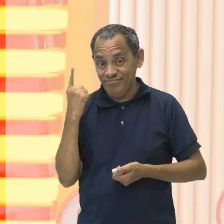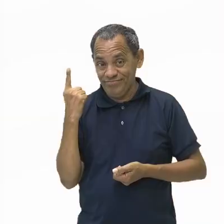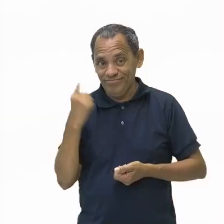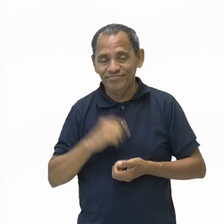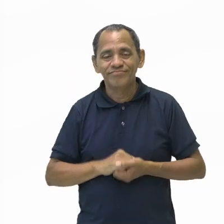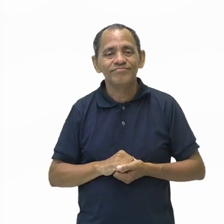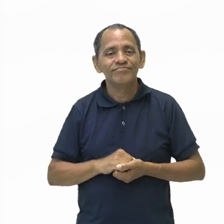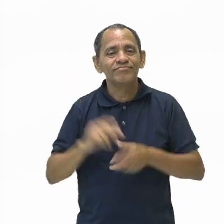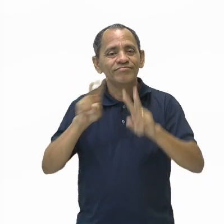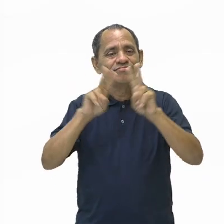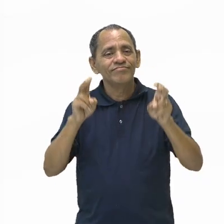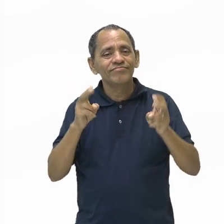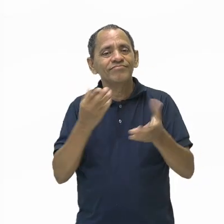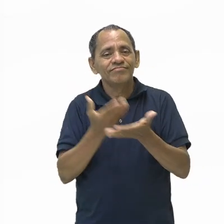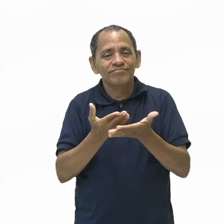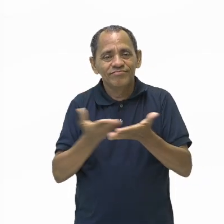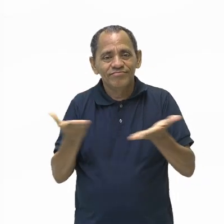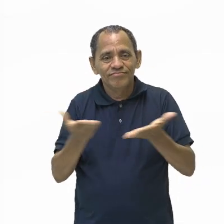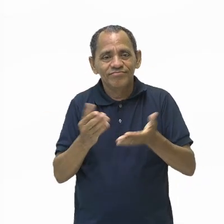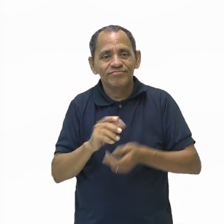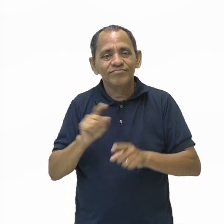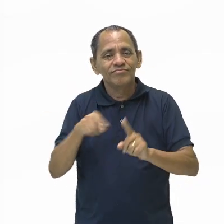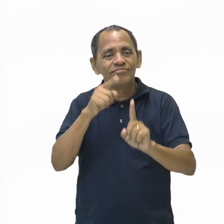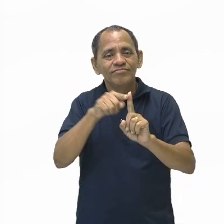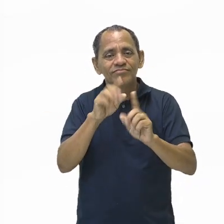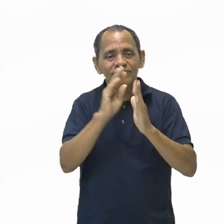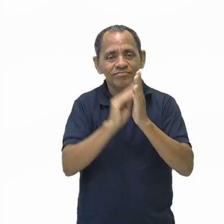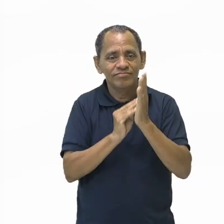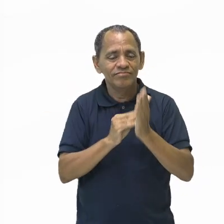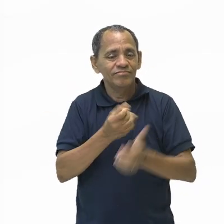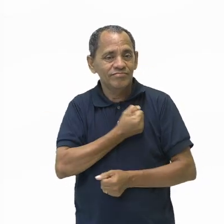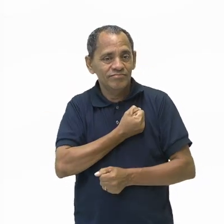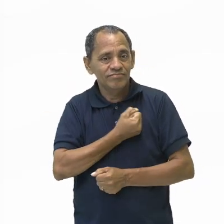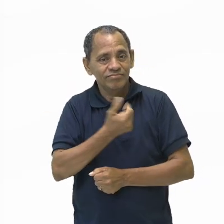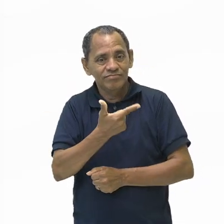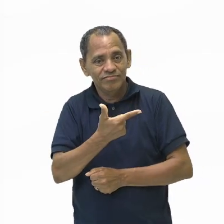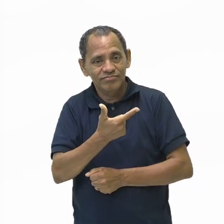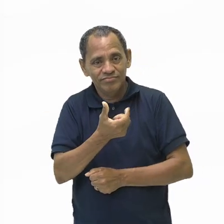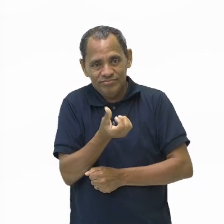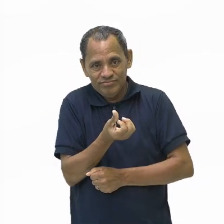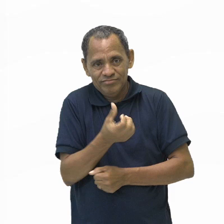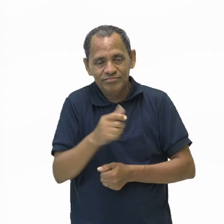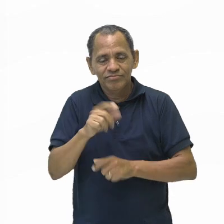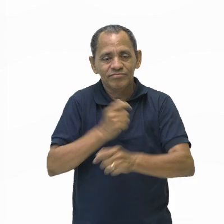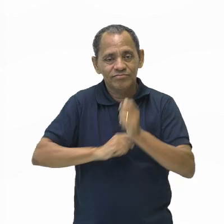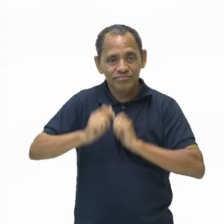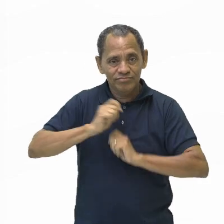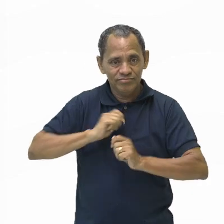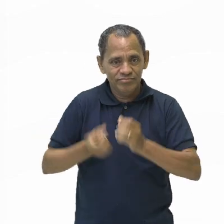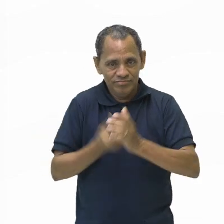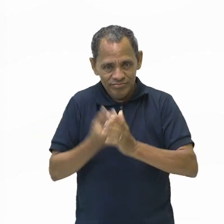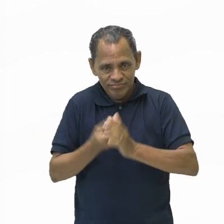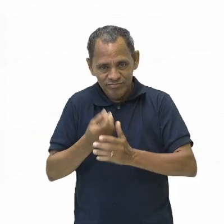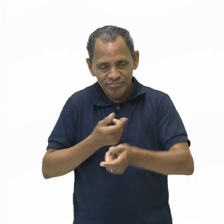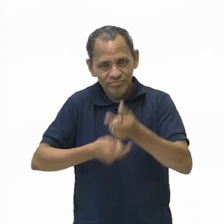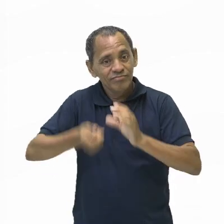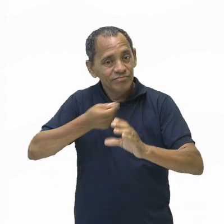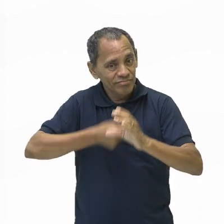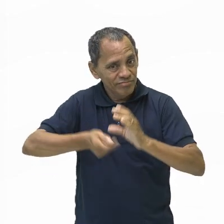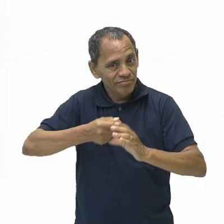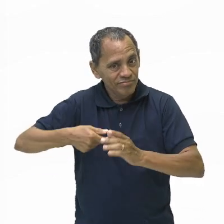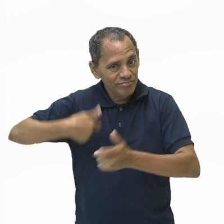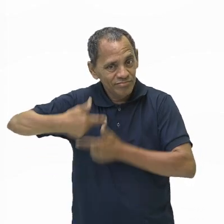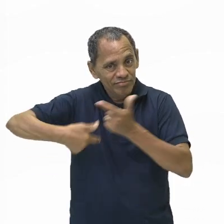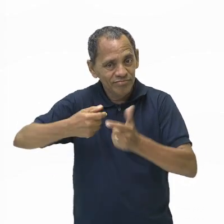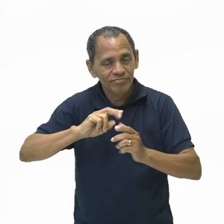aula. O objeto de conhecimento da aula 26, economia, produção, capital e